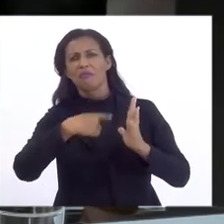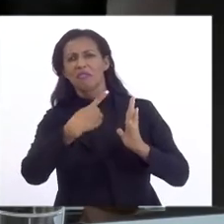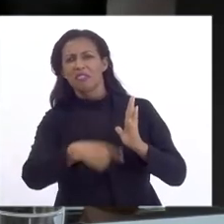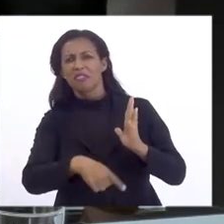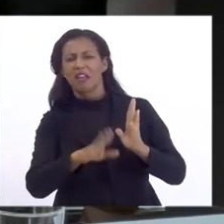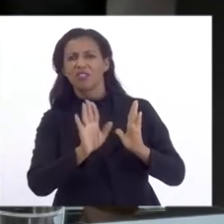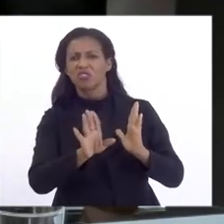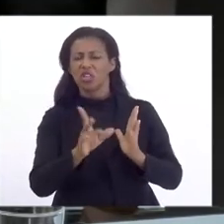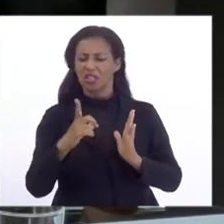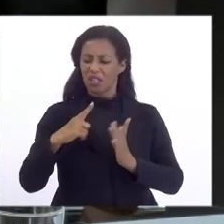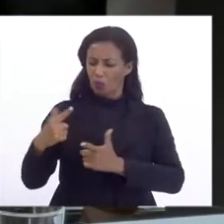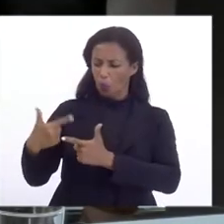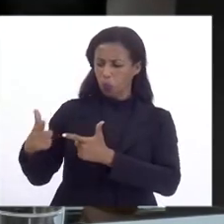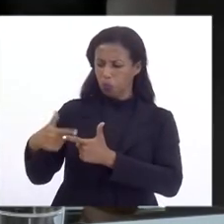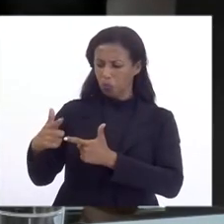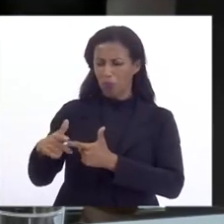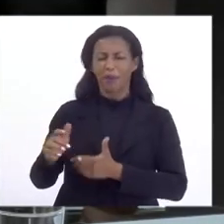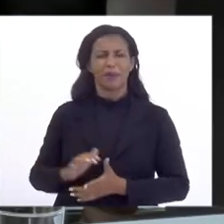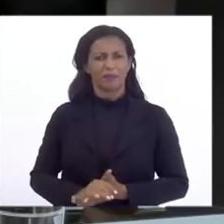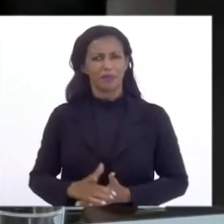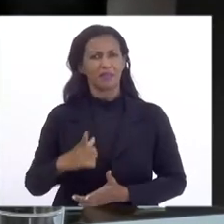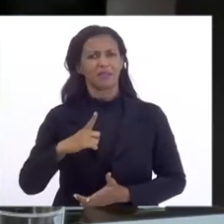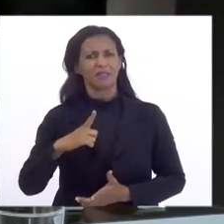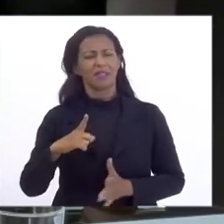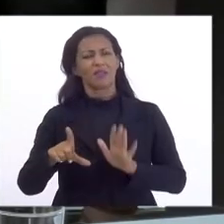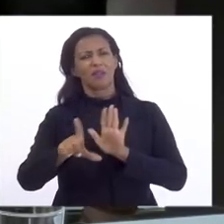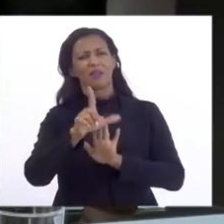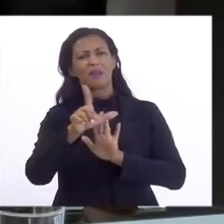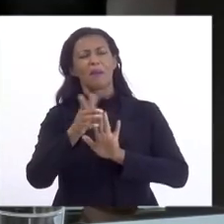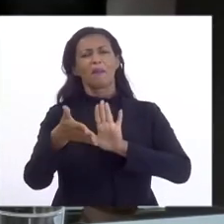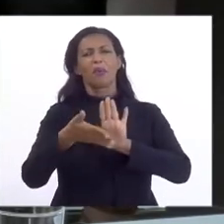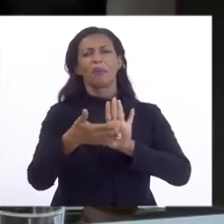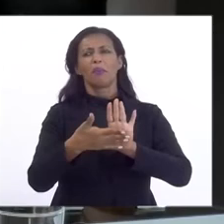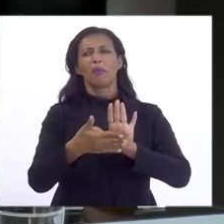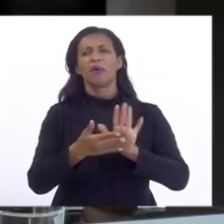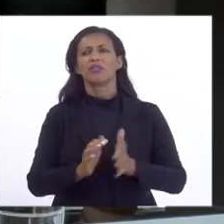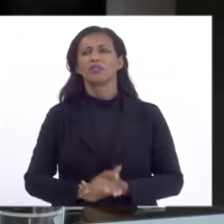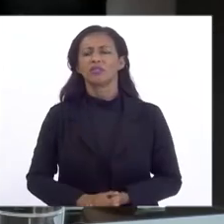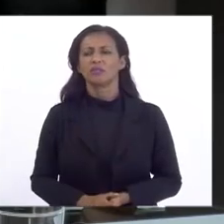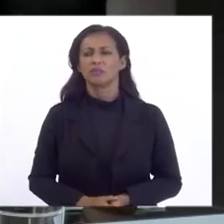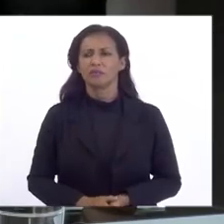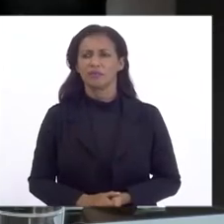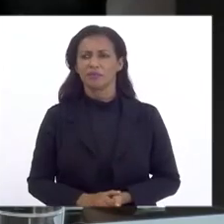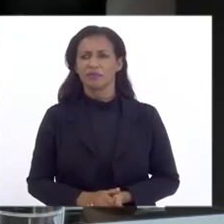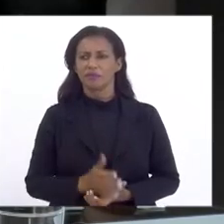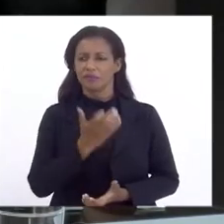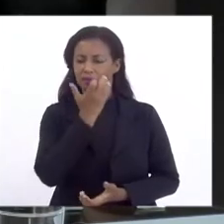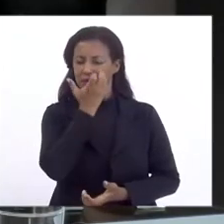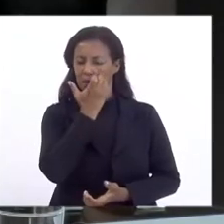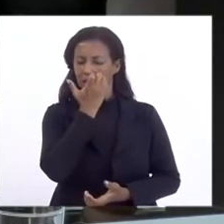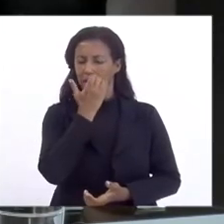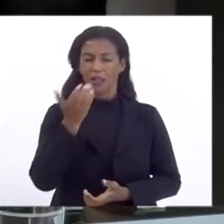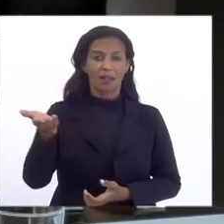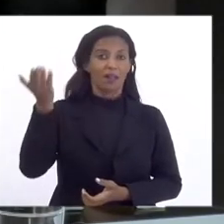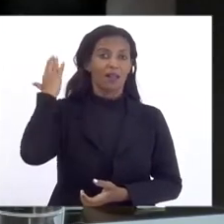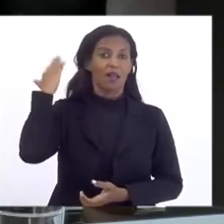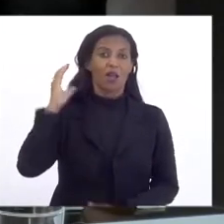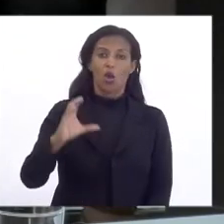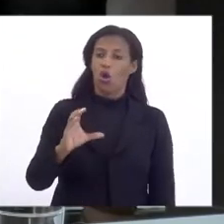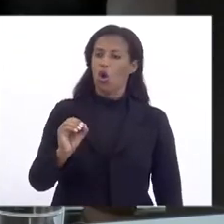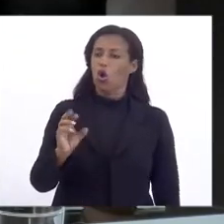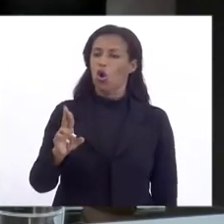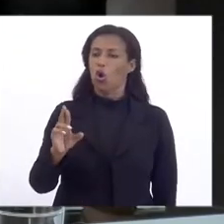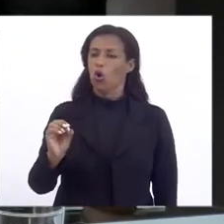Teve qualquer problema, amigo. Teve também uma legislação proposta lá atrás também, pelo Coronel